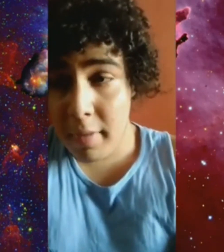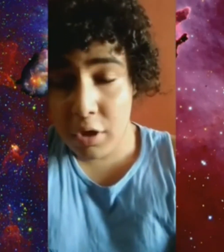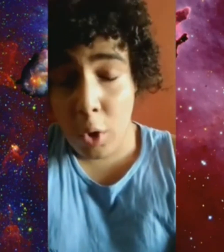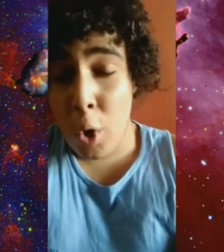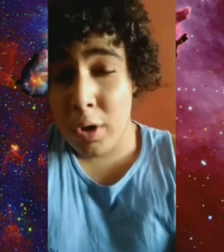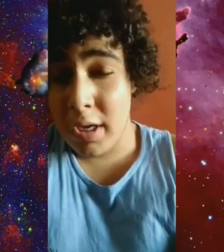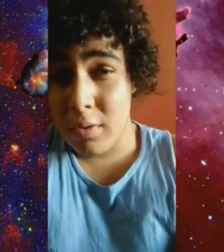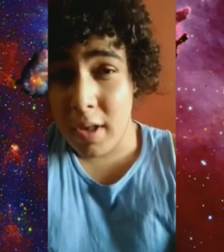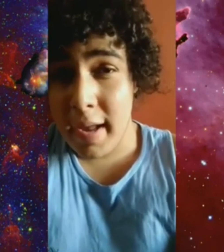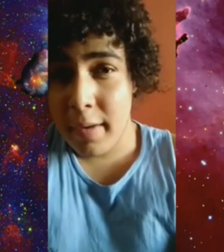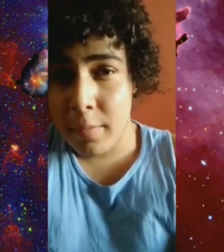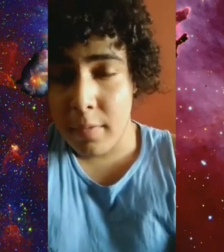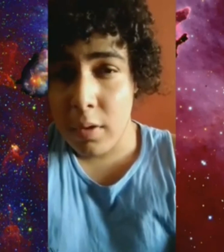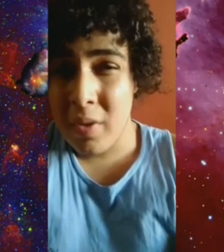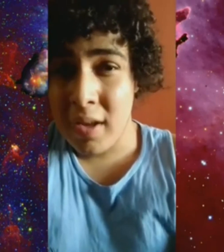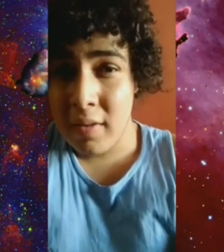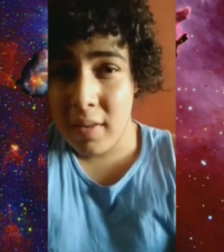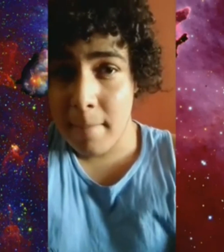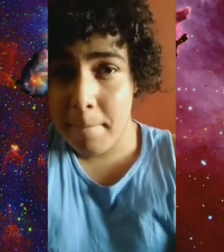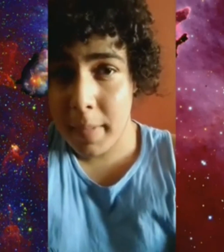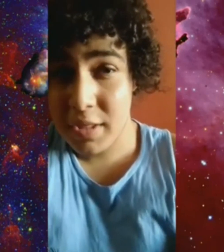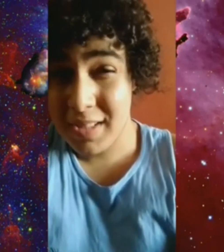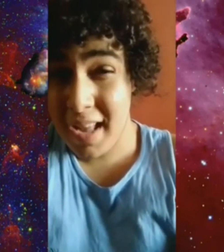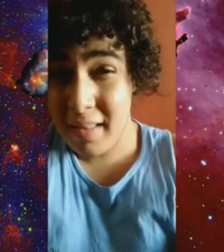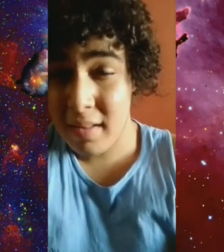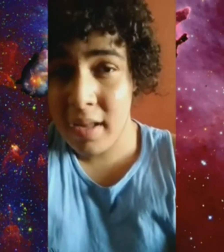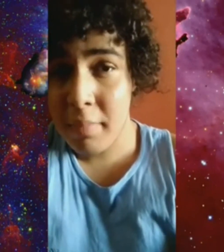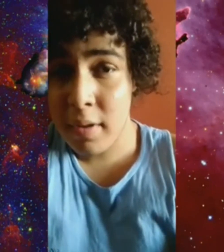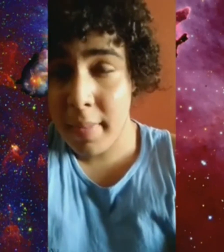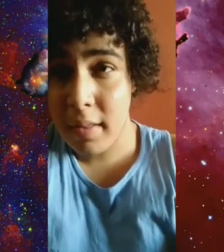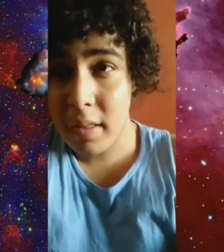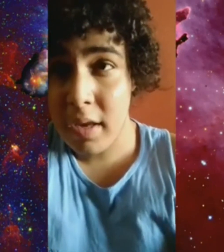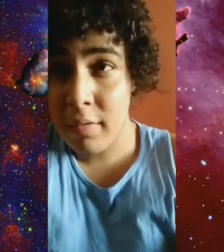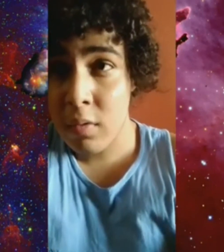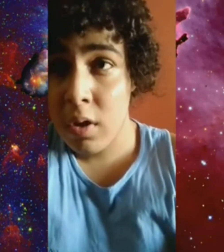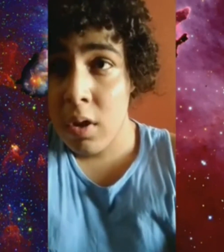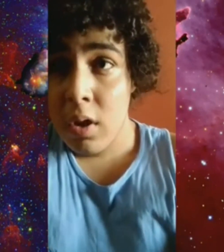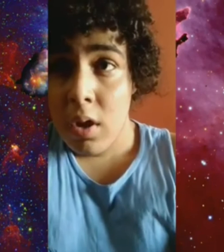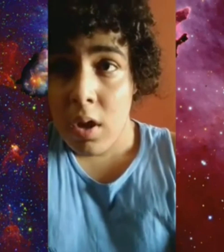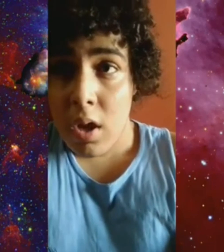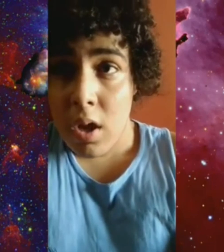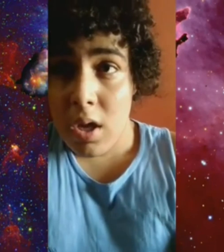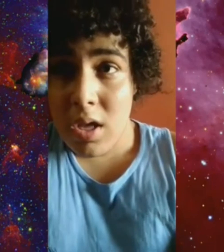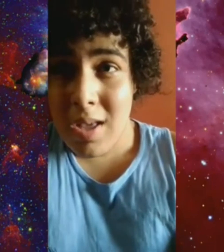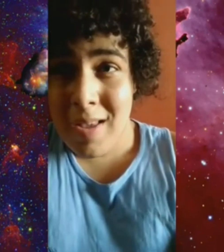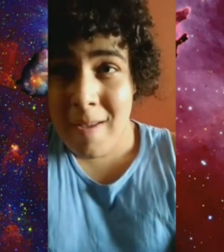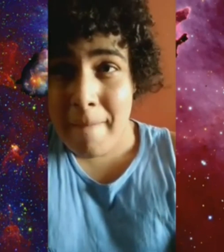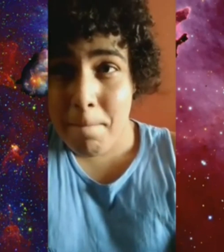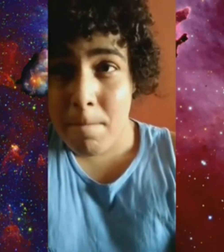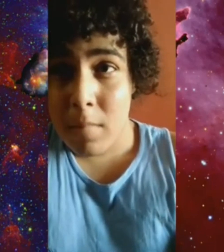é problema de toque que eu tenho, insegurança, tristeza, né? Meio depressivo.